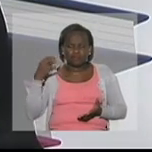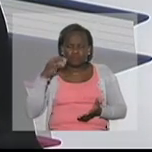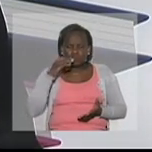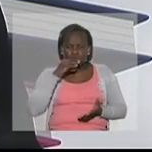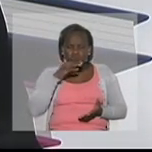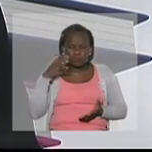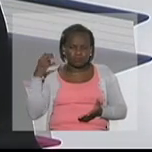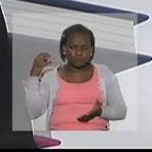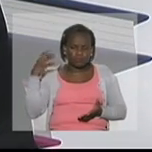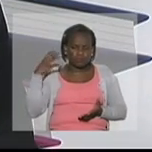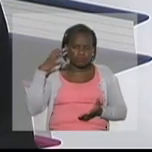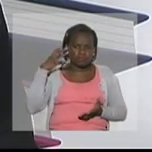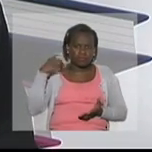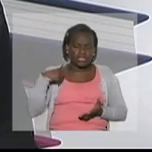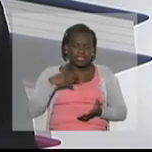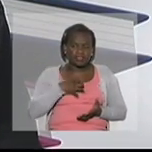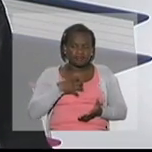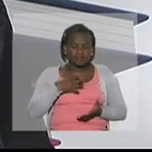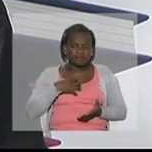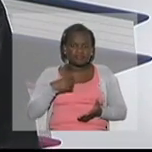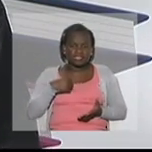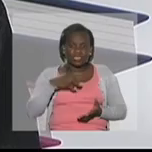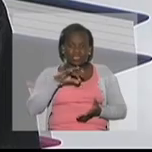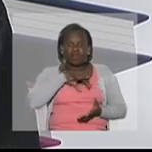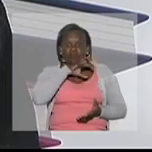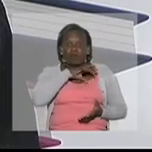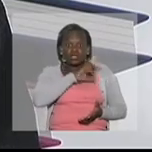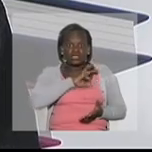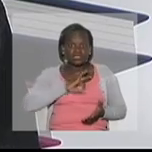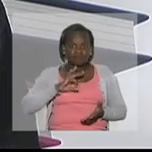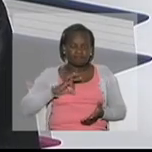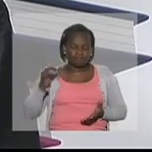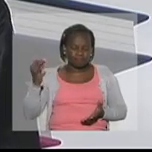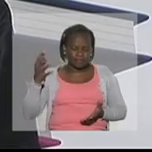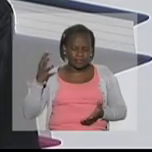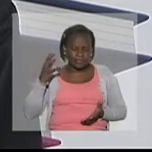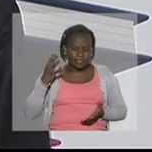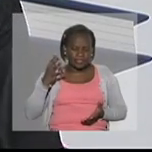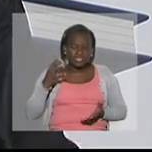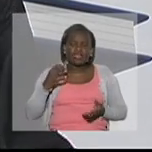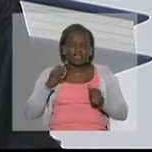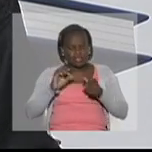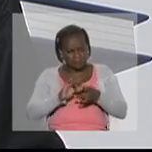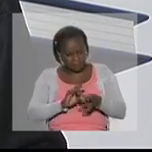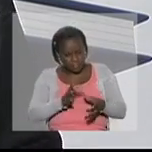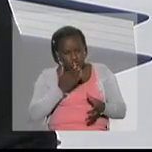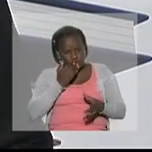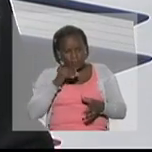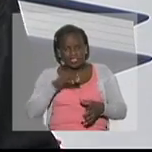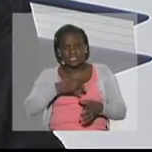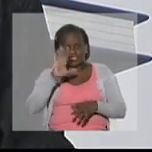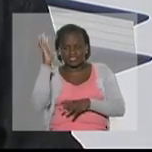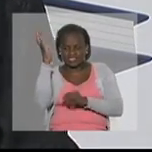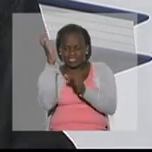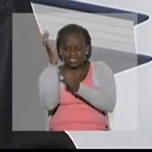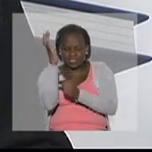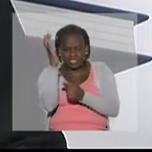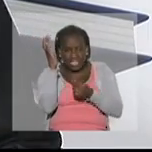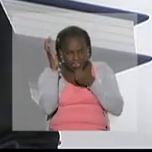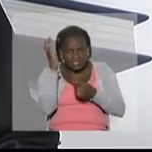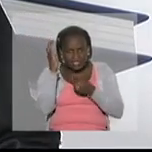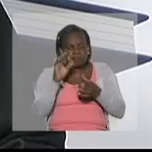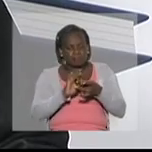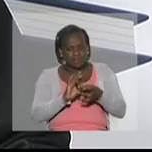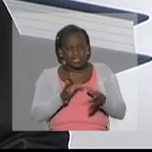um bafo faminto de onça no cangote. É isso aí, pode comer suas frutinhas aí, que